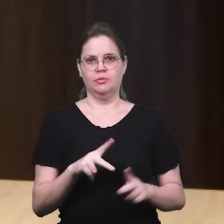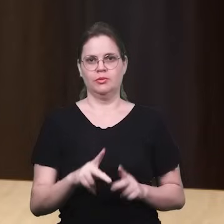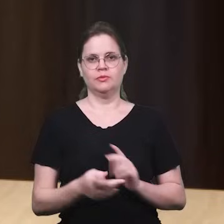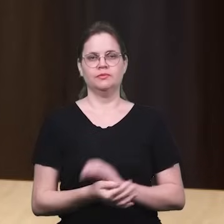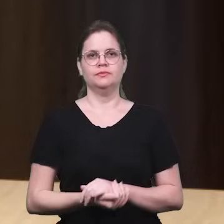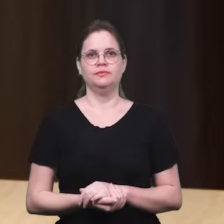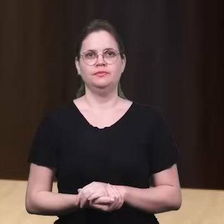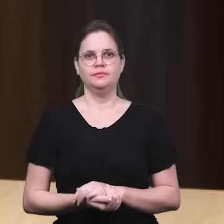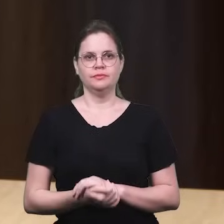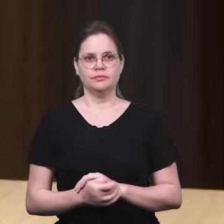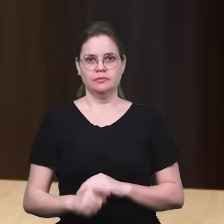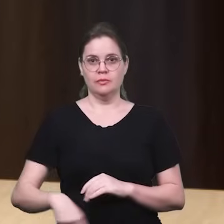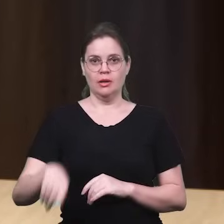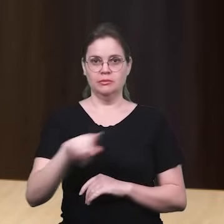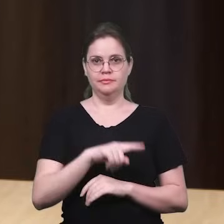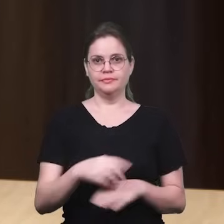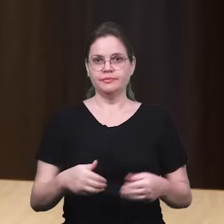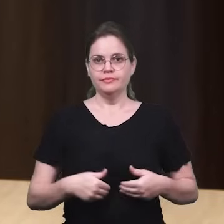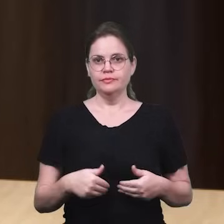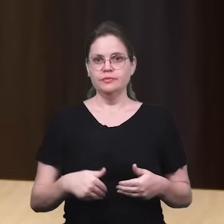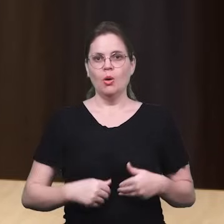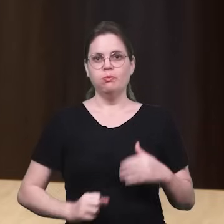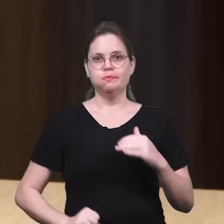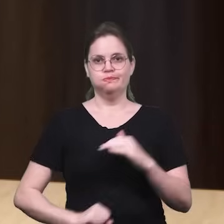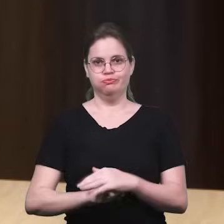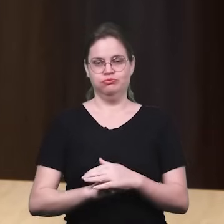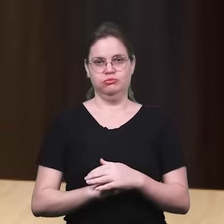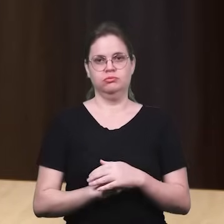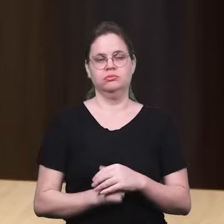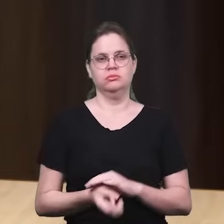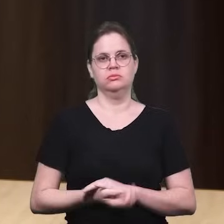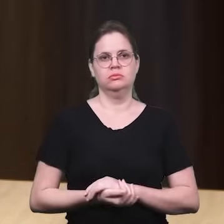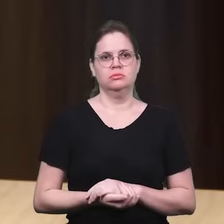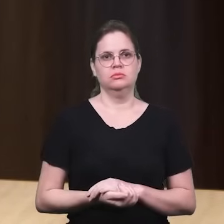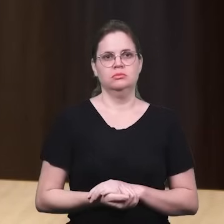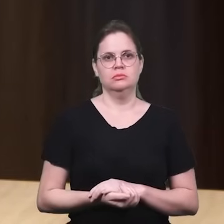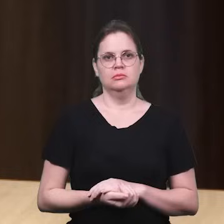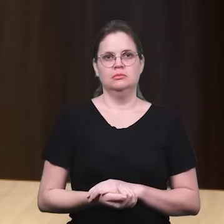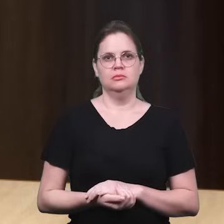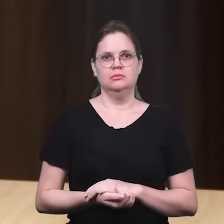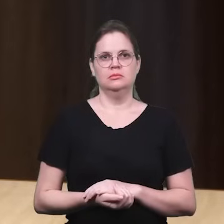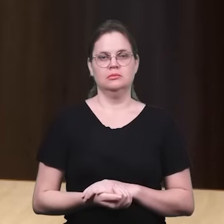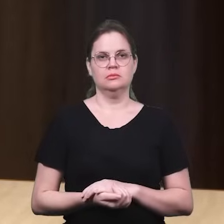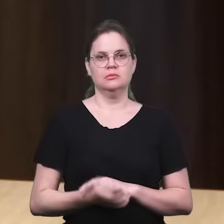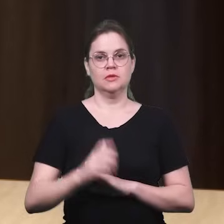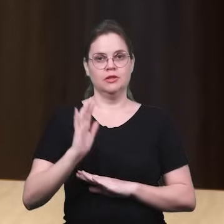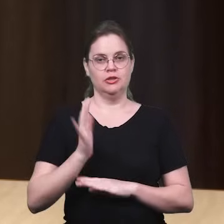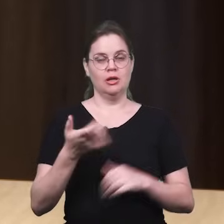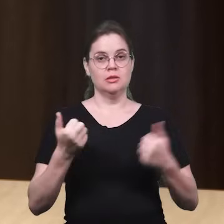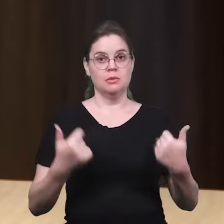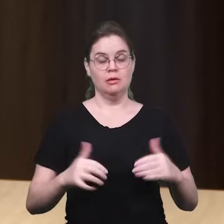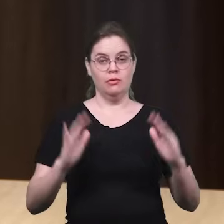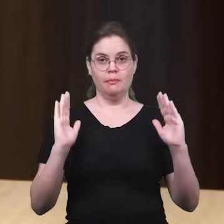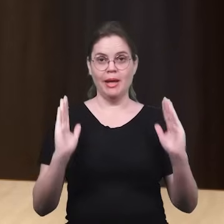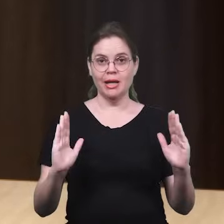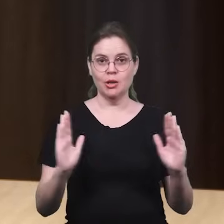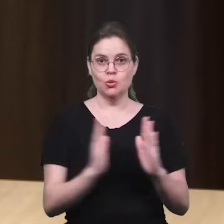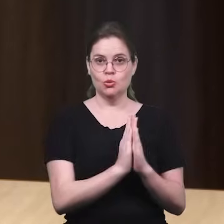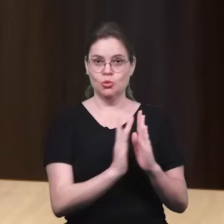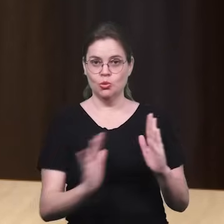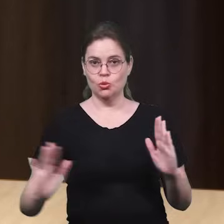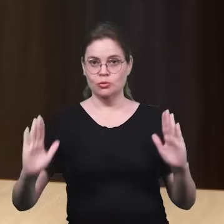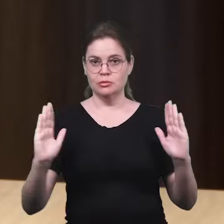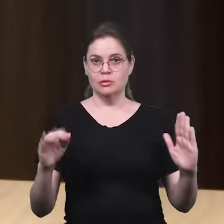teve a sua fome saciada por aquele pão. Nós já falamos aqui por 40 anos, não é? E